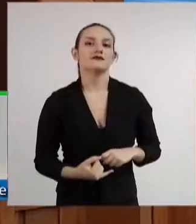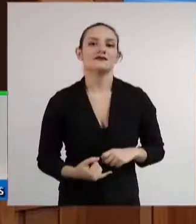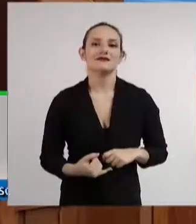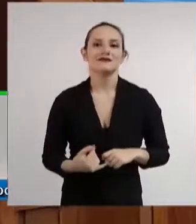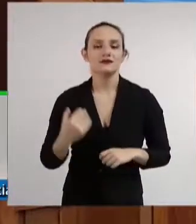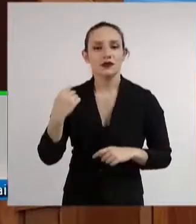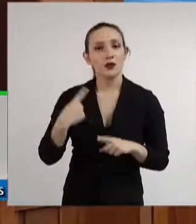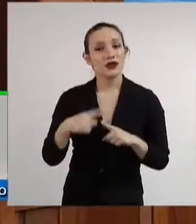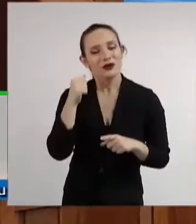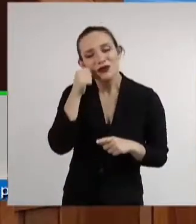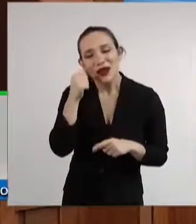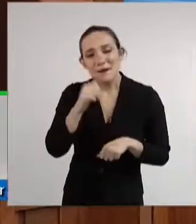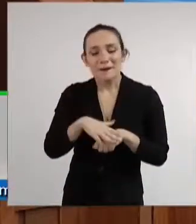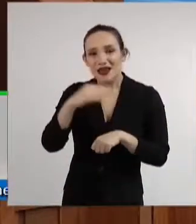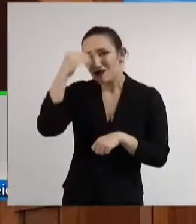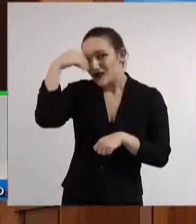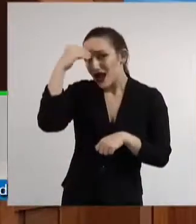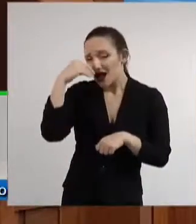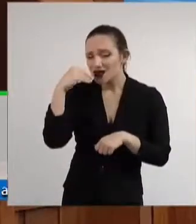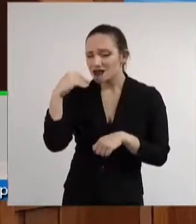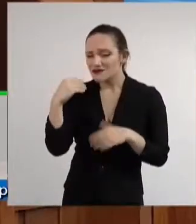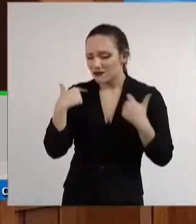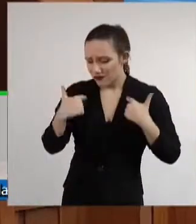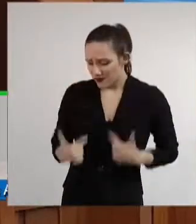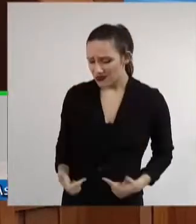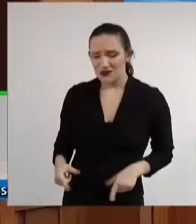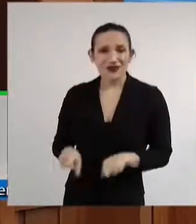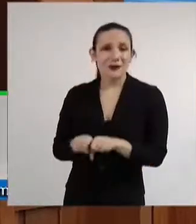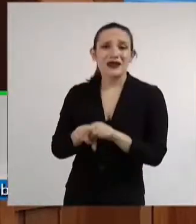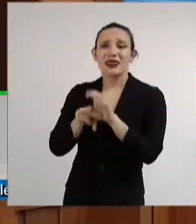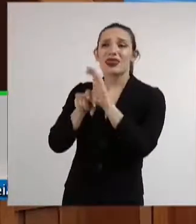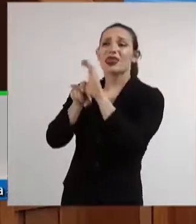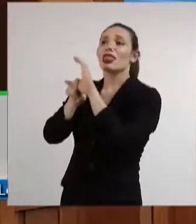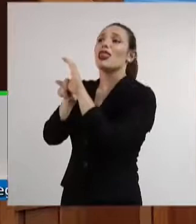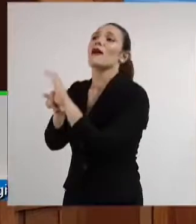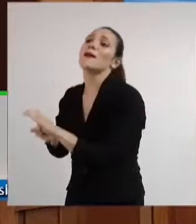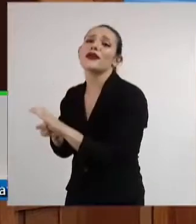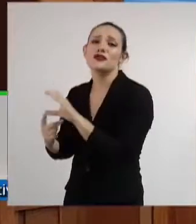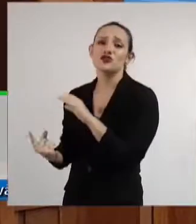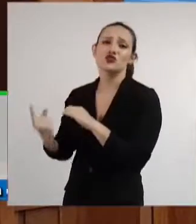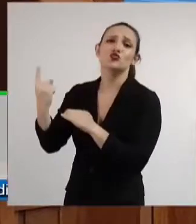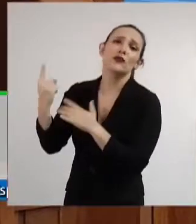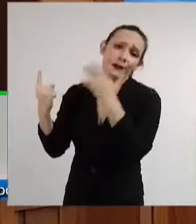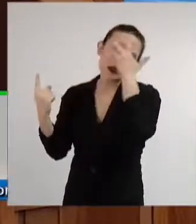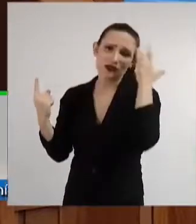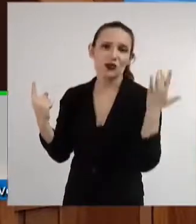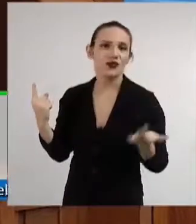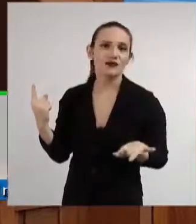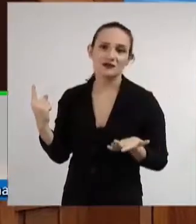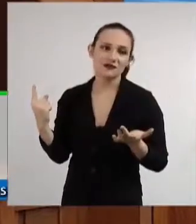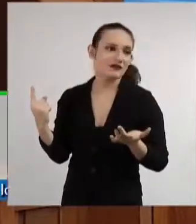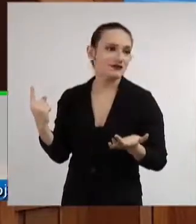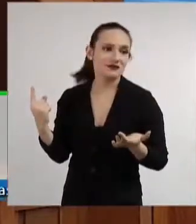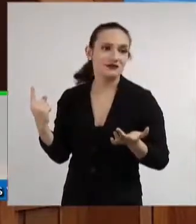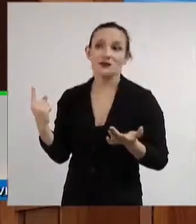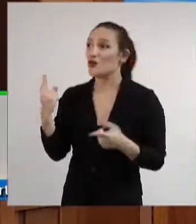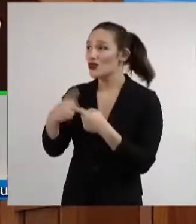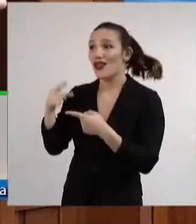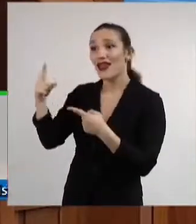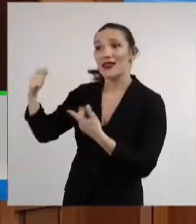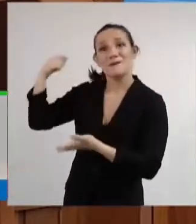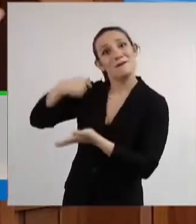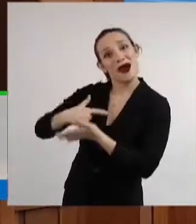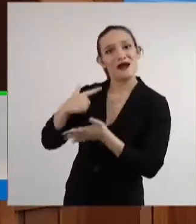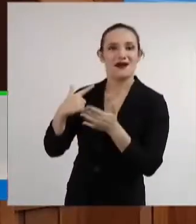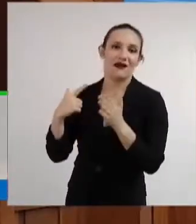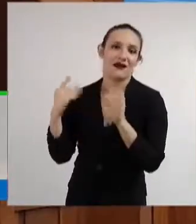físico e psíquico, muitas delas dependentes exclusivamente, não é verdade, do mantenedor da